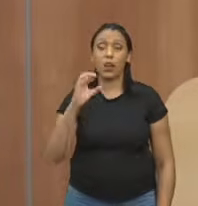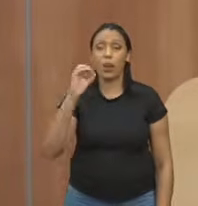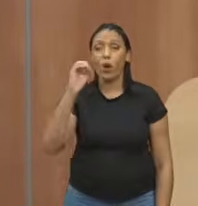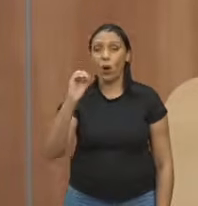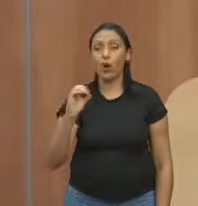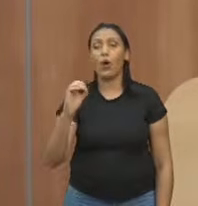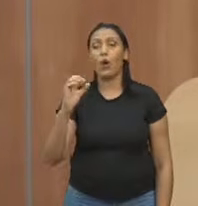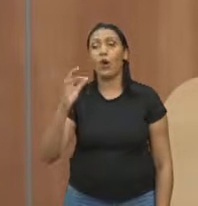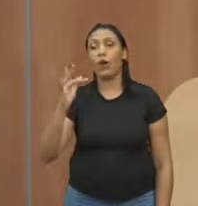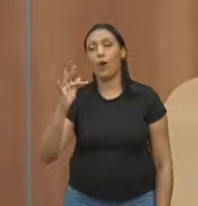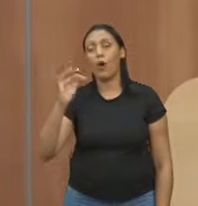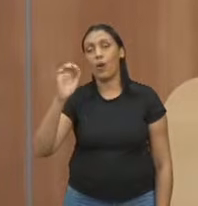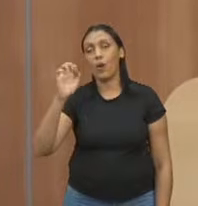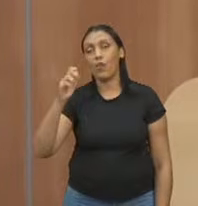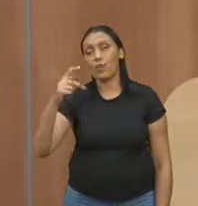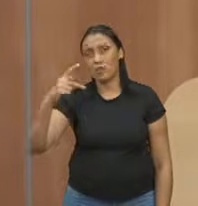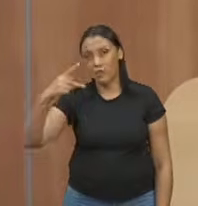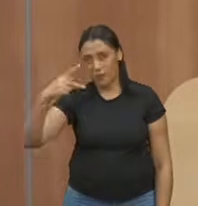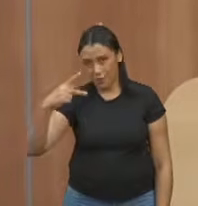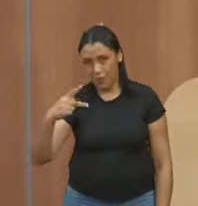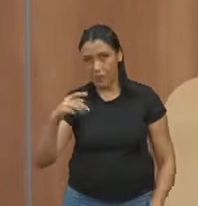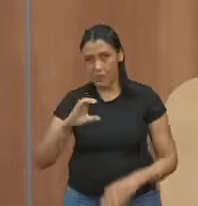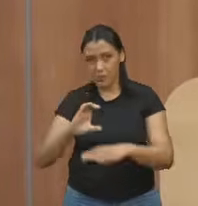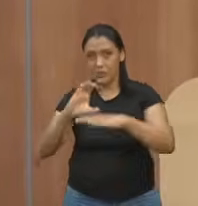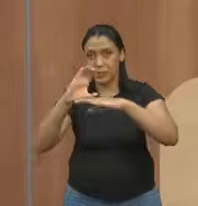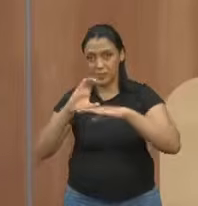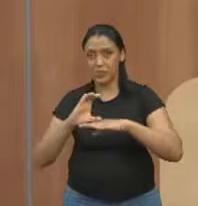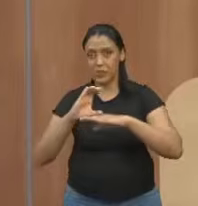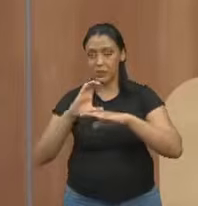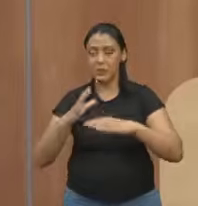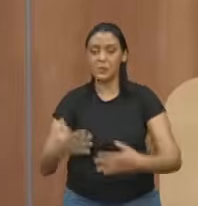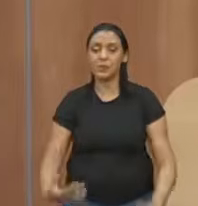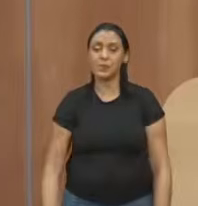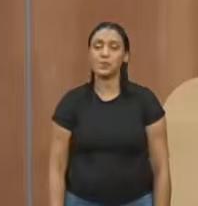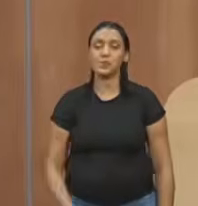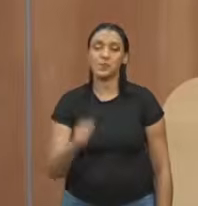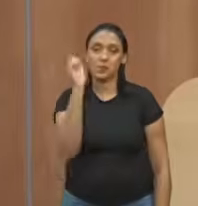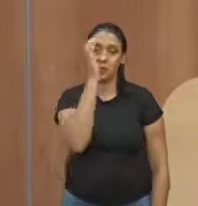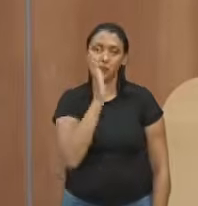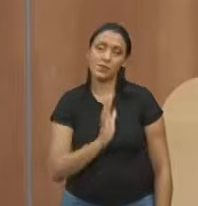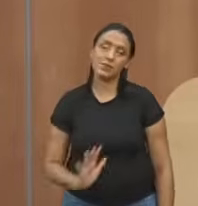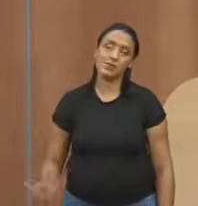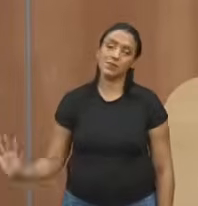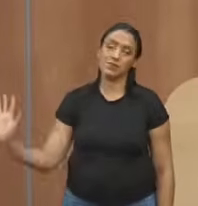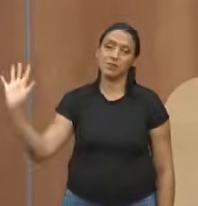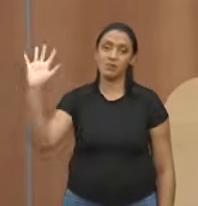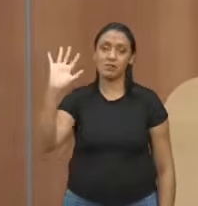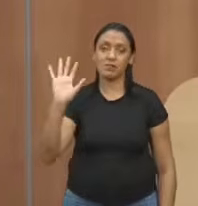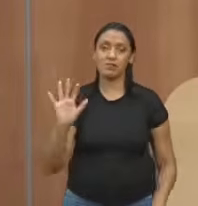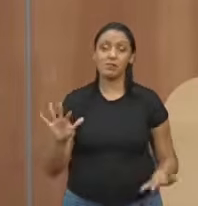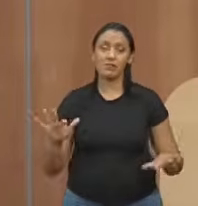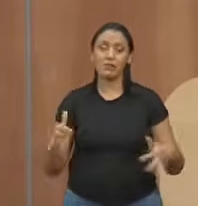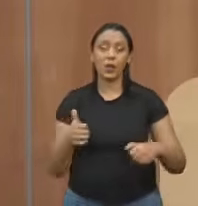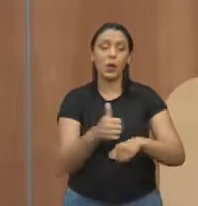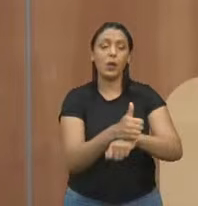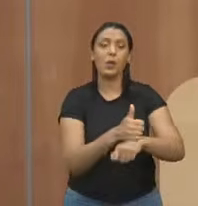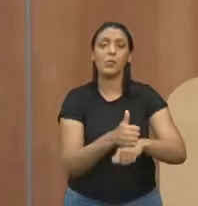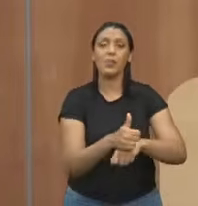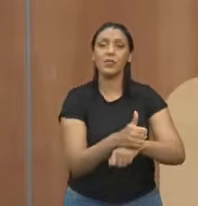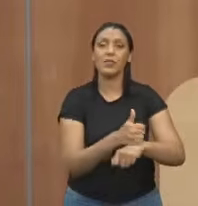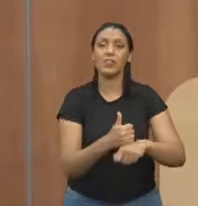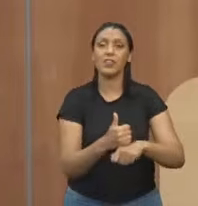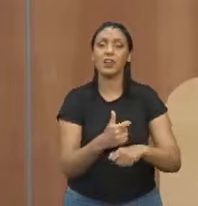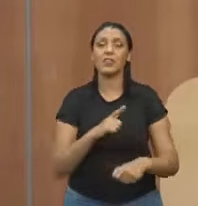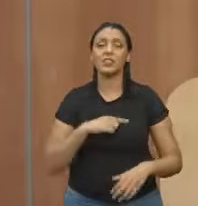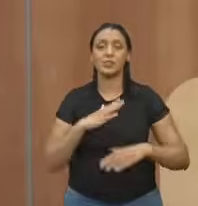Conselho Federal de Corretores de Imóveis no Brasil. Dessa forma, esses profissionais possuem